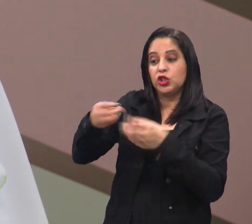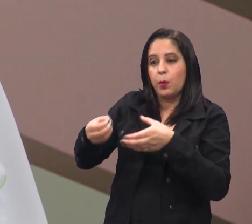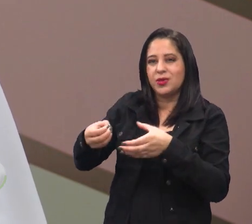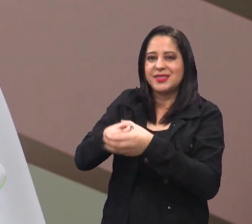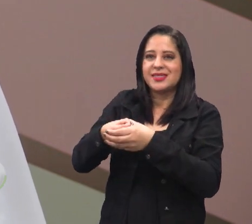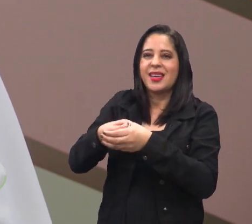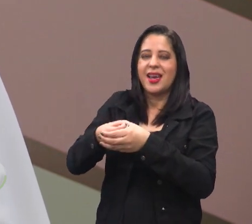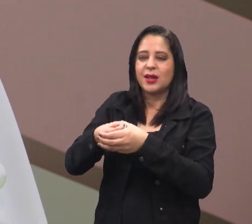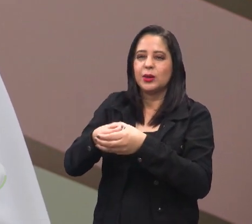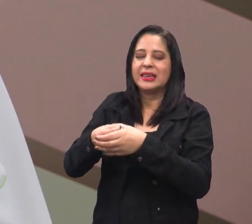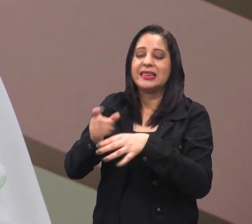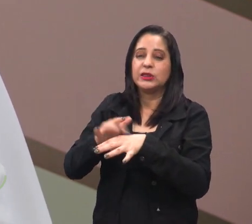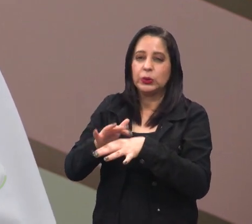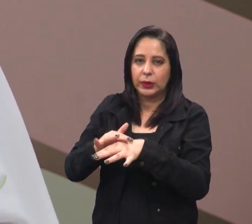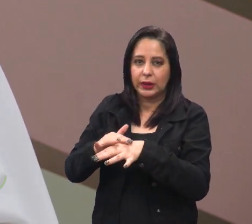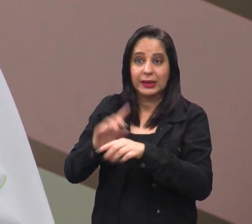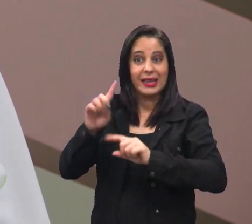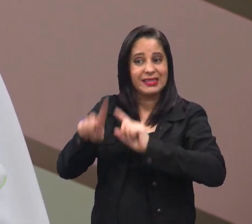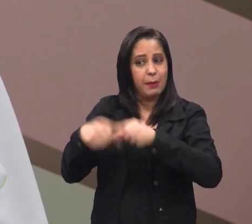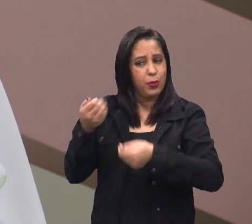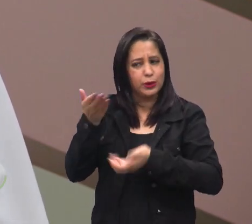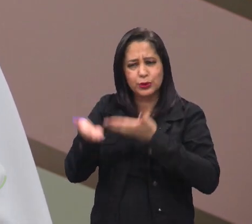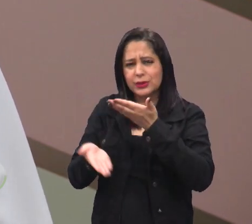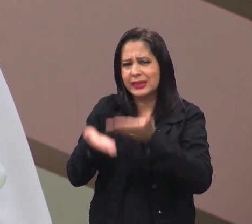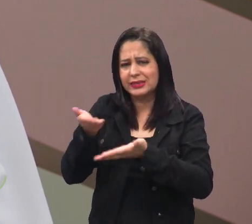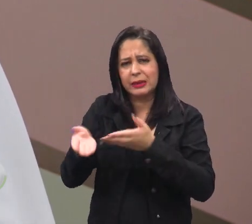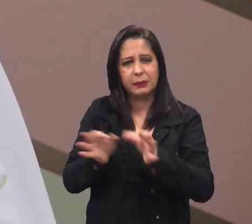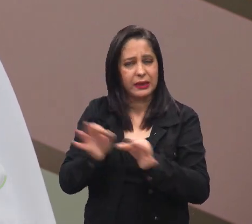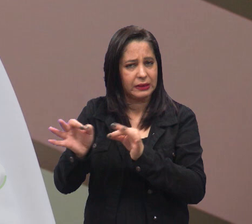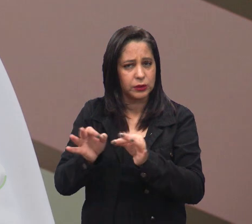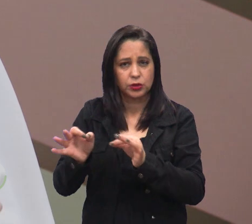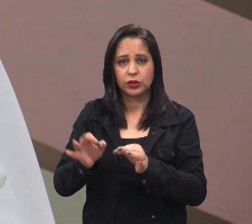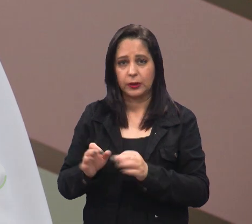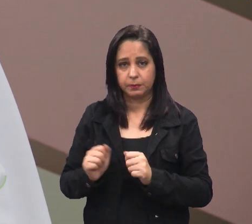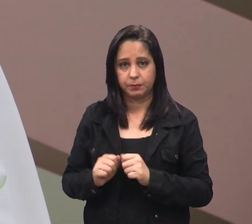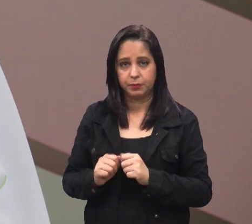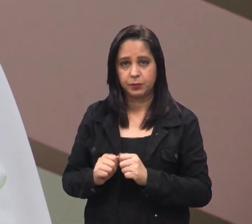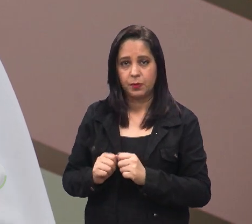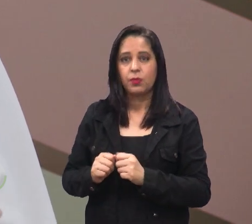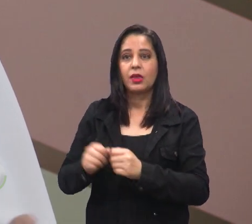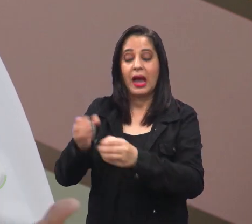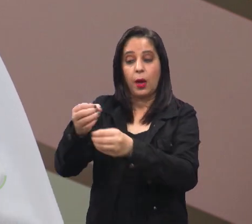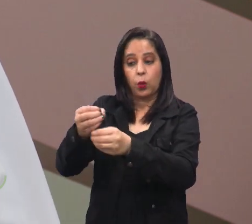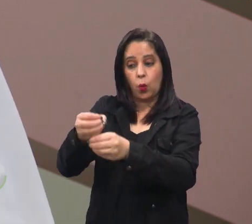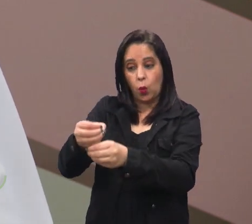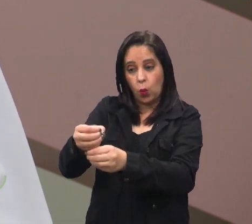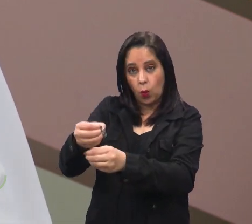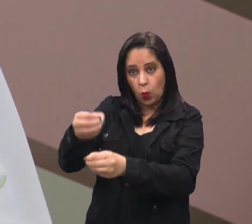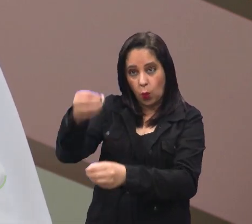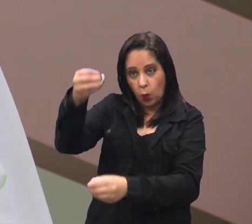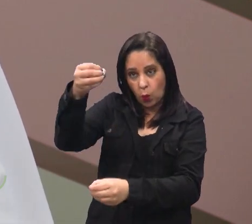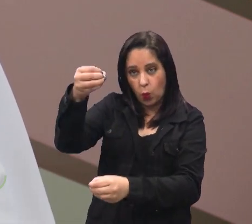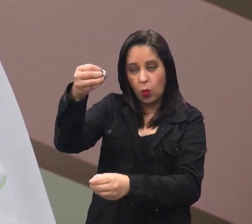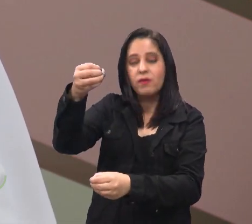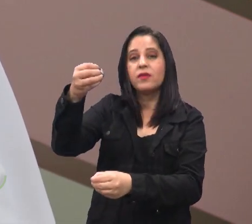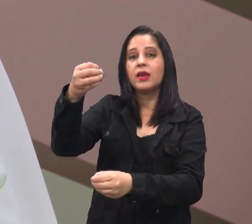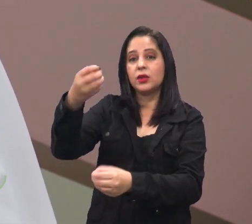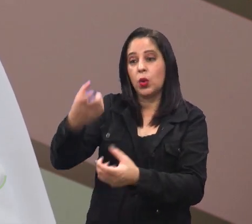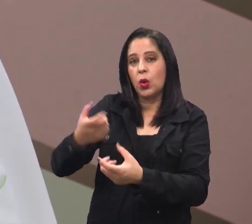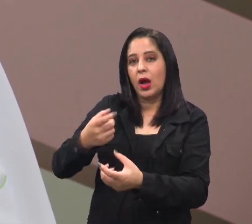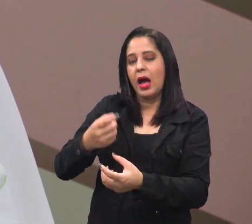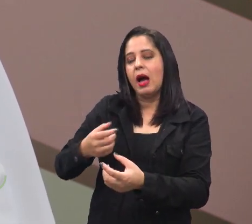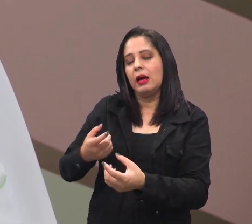planejamos o tratamento. O tratamento avançou muito. A leucemia linfoblástica aguda é o câncer mais comum da infância.